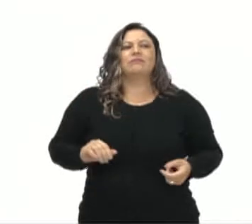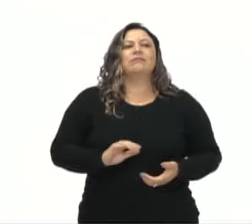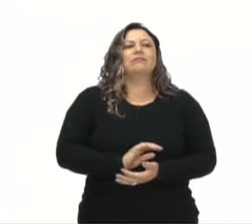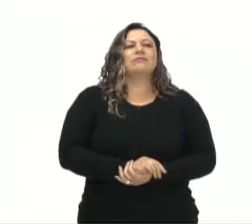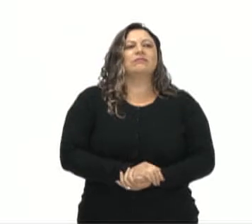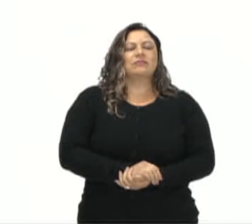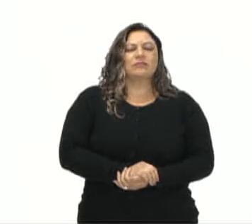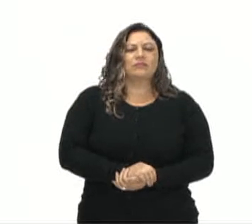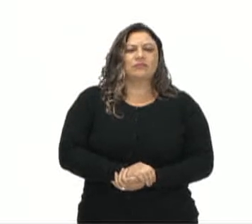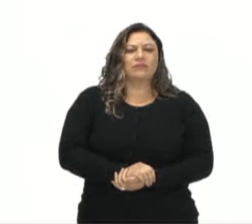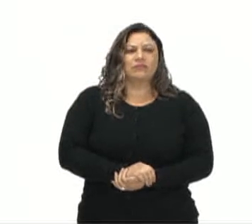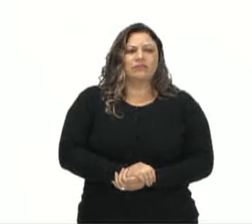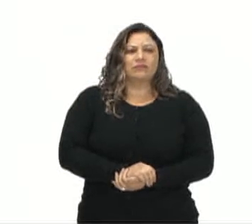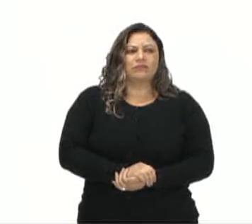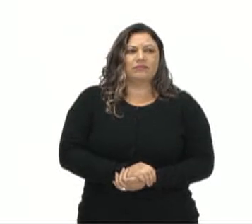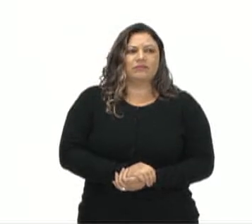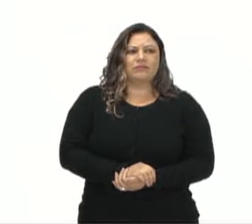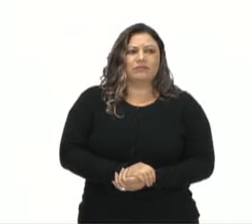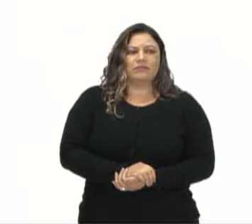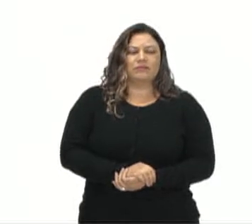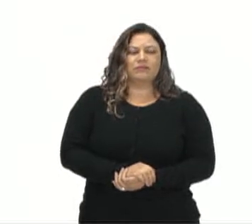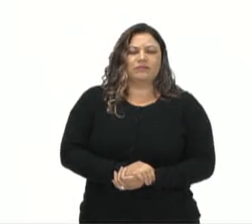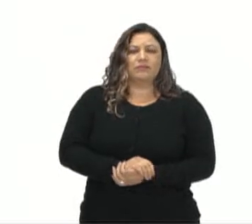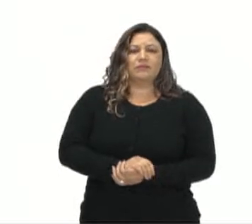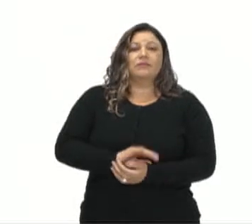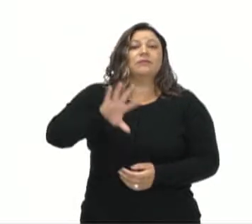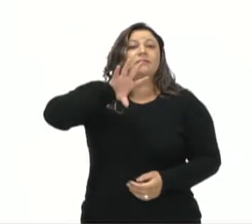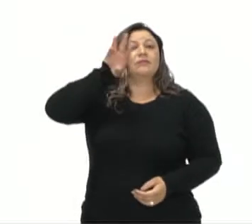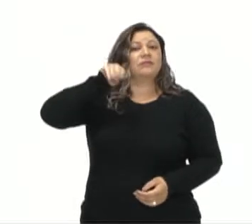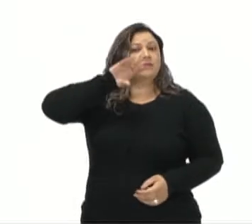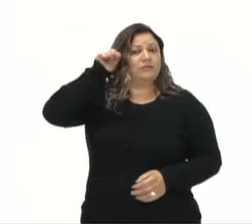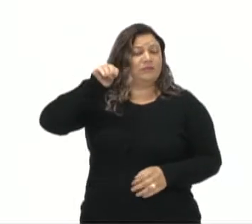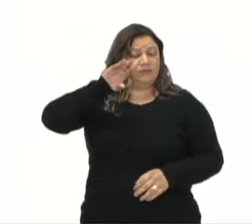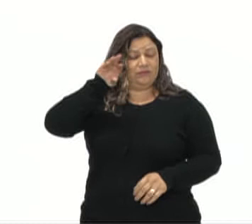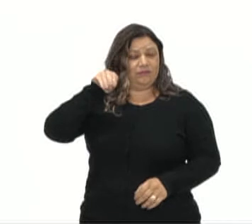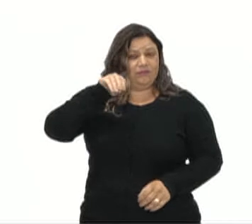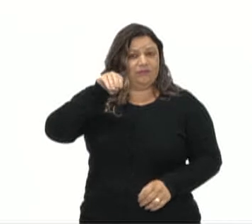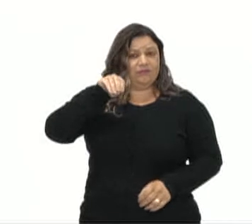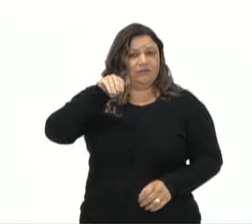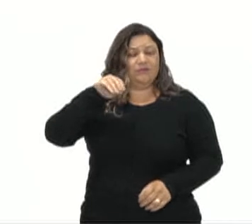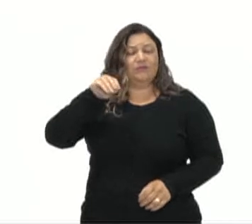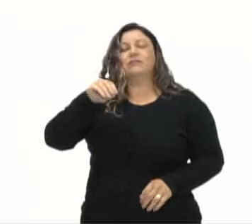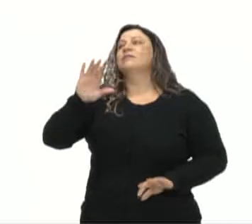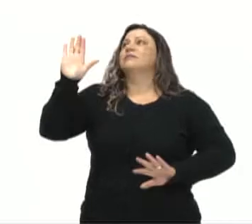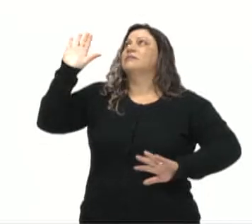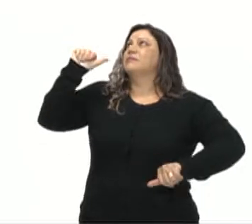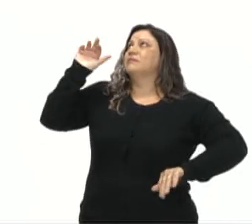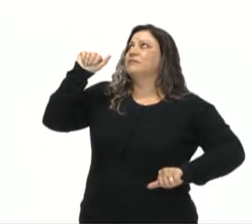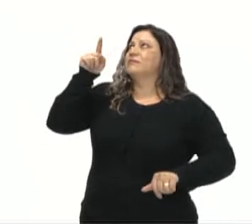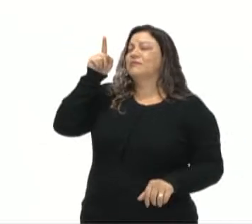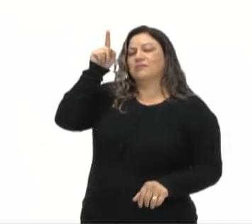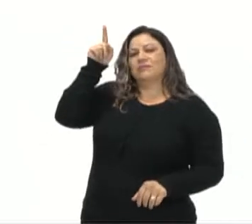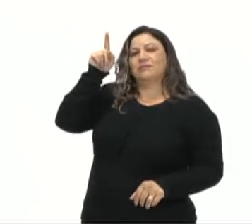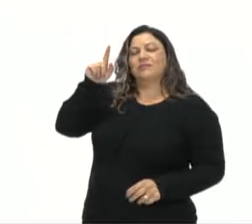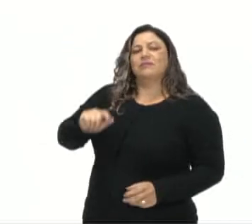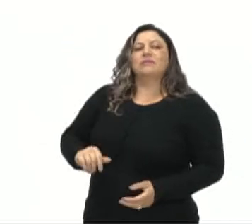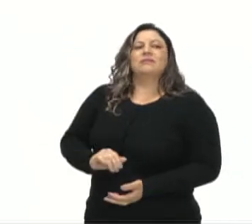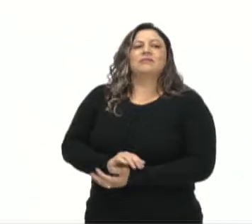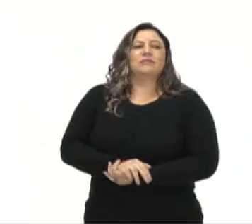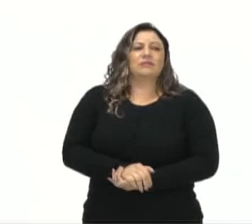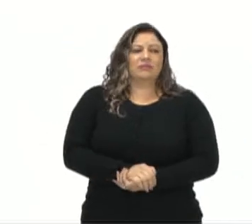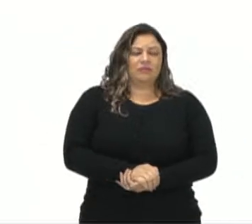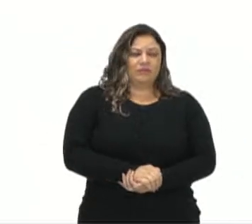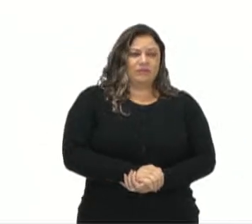Olha aqui. Delante de um substantivo feminino, singular que empiece por A ou